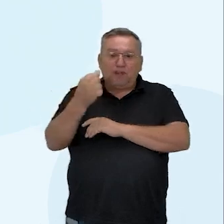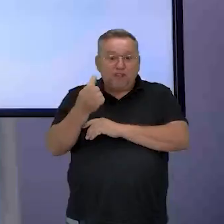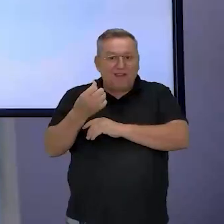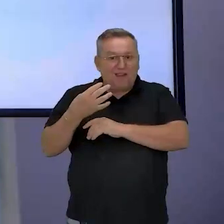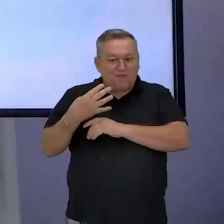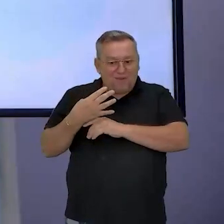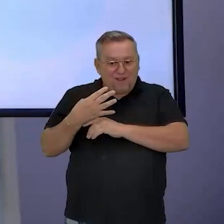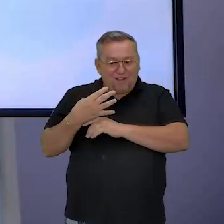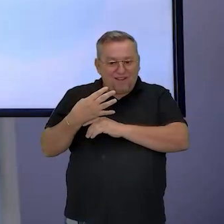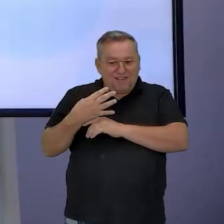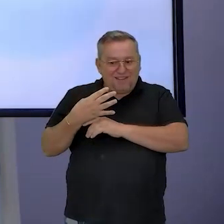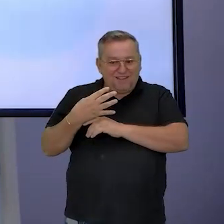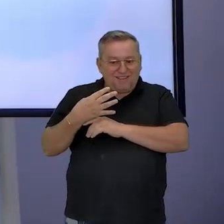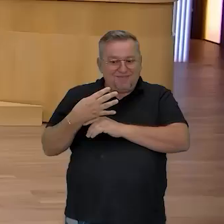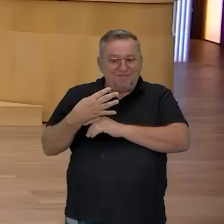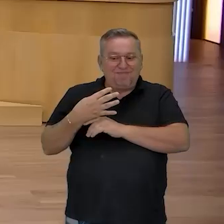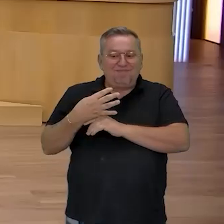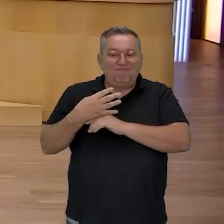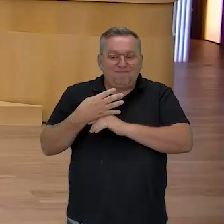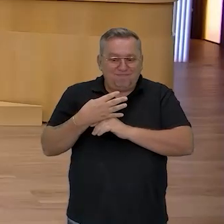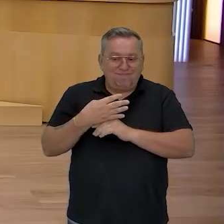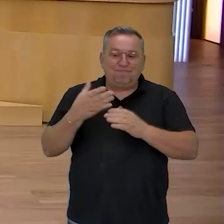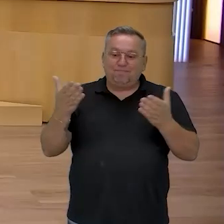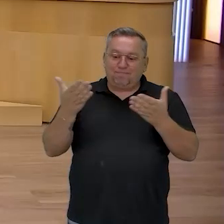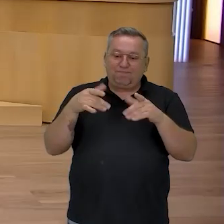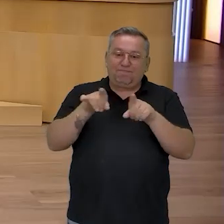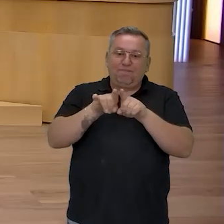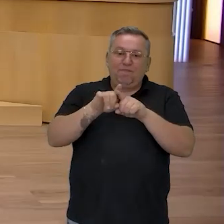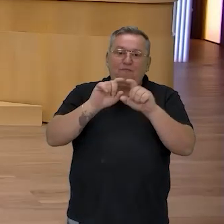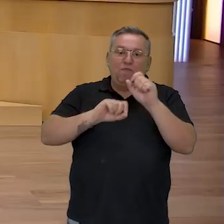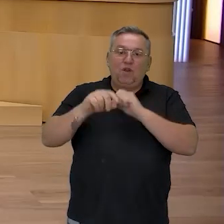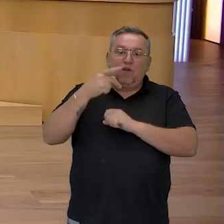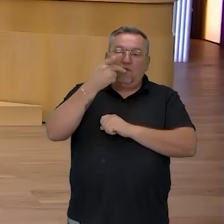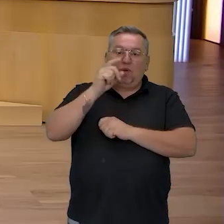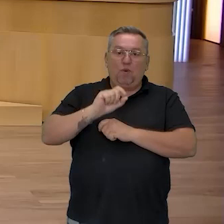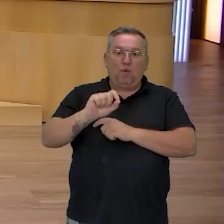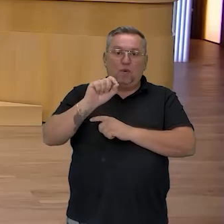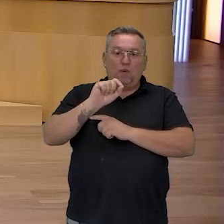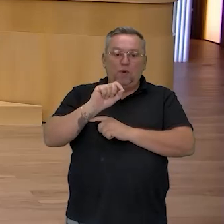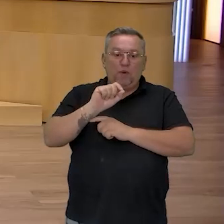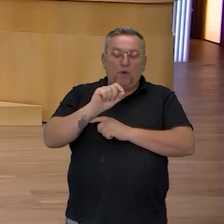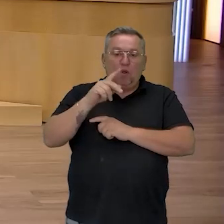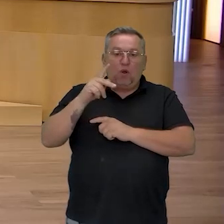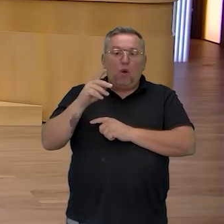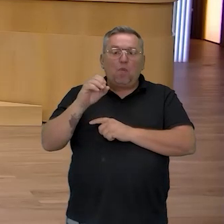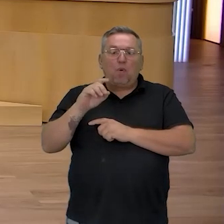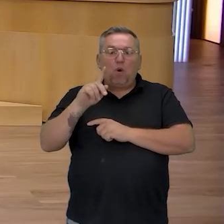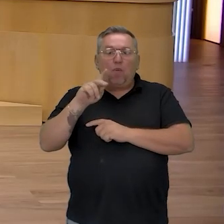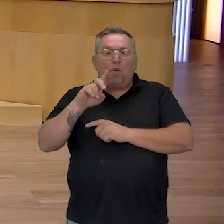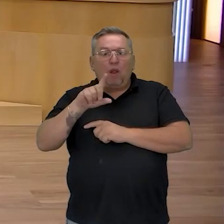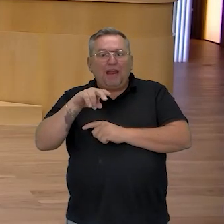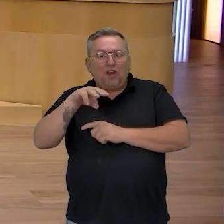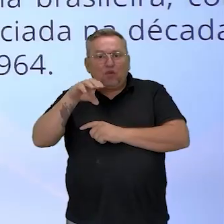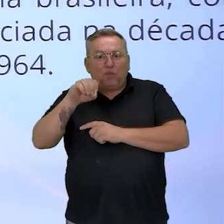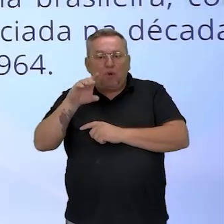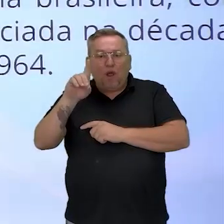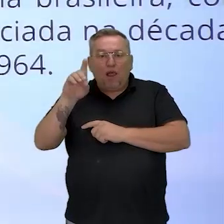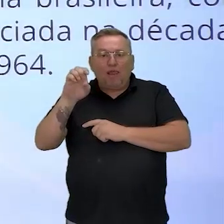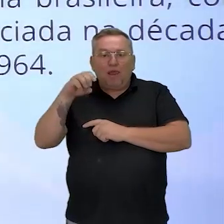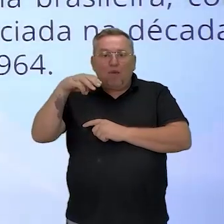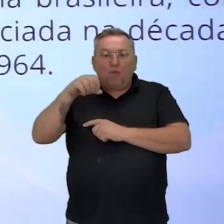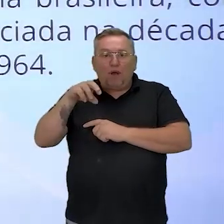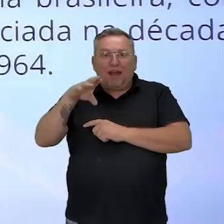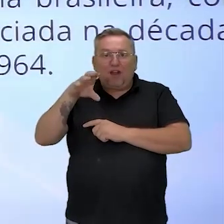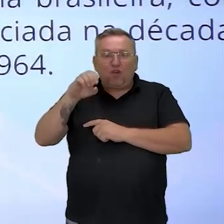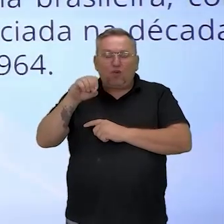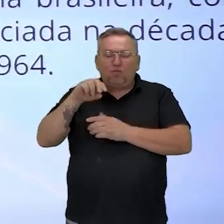1964. Fecha em mim agora. E eu estava falando populismo democrático.